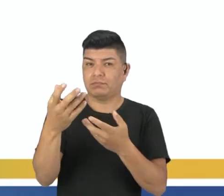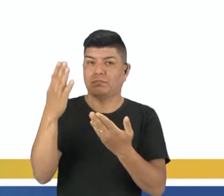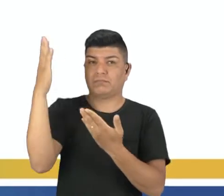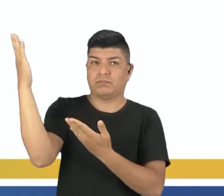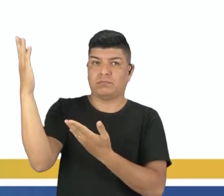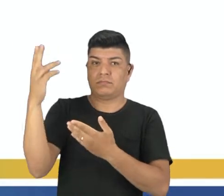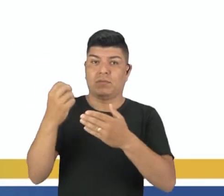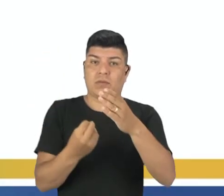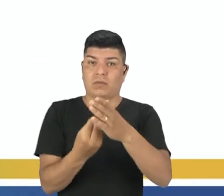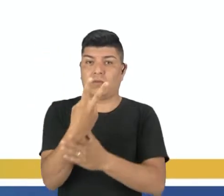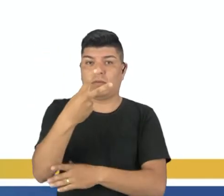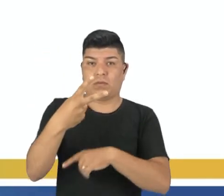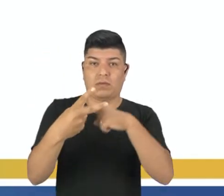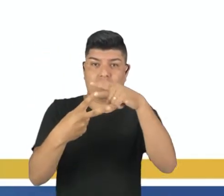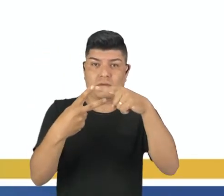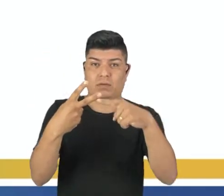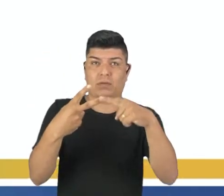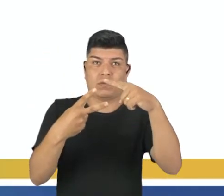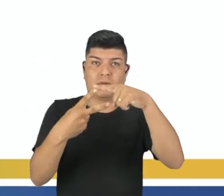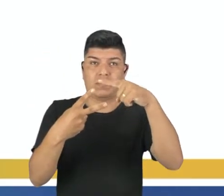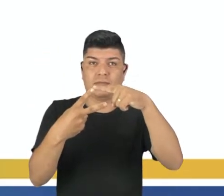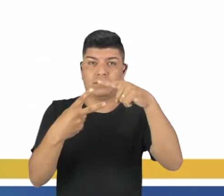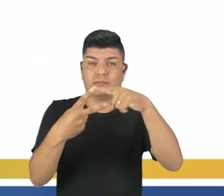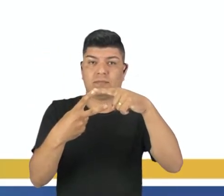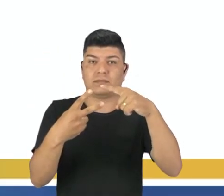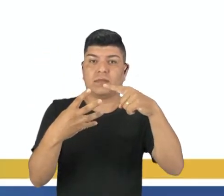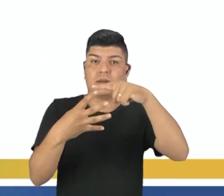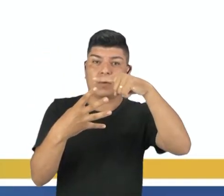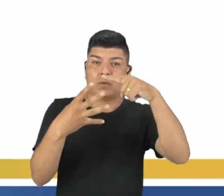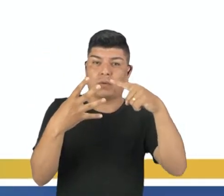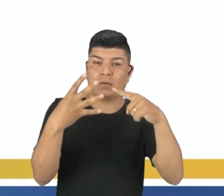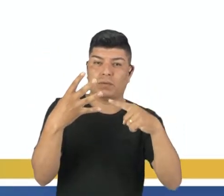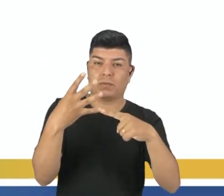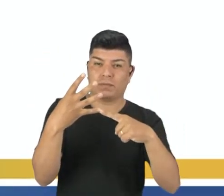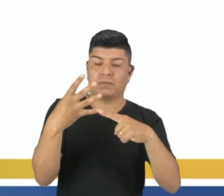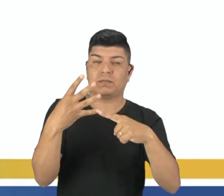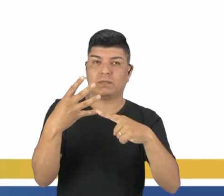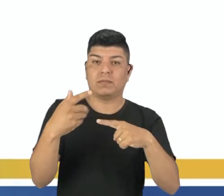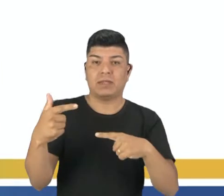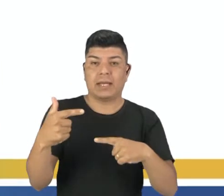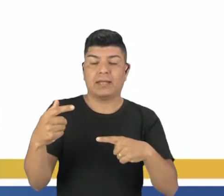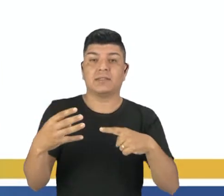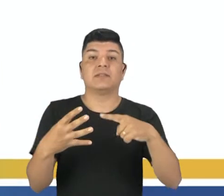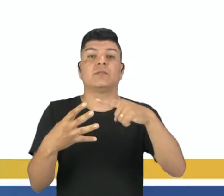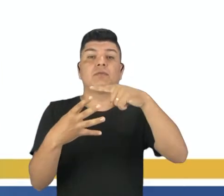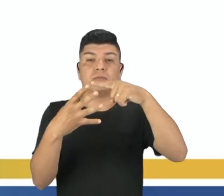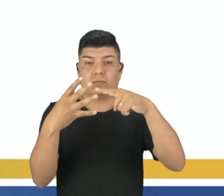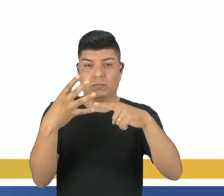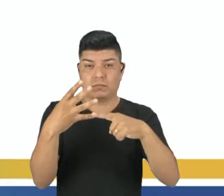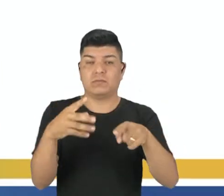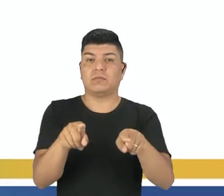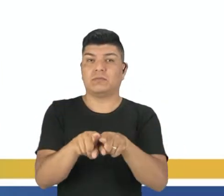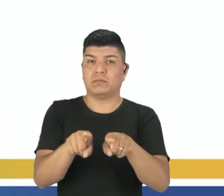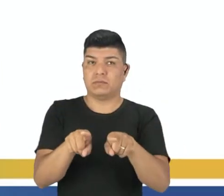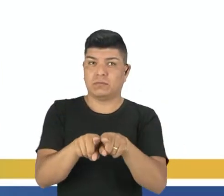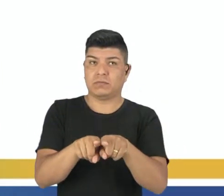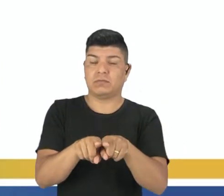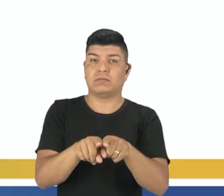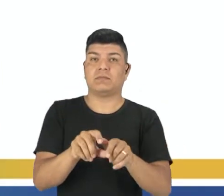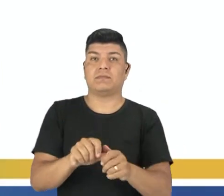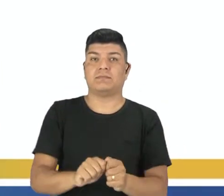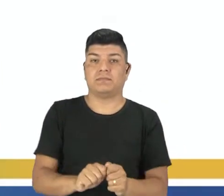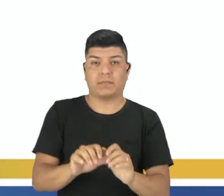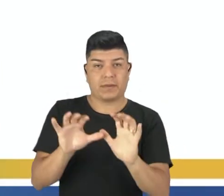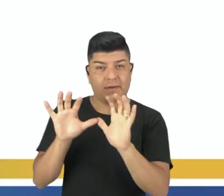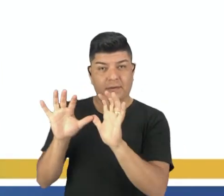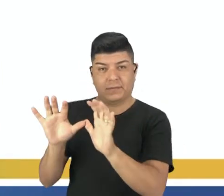formado por duas linhas né Nós temos a primeira linha e com qual o jeans e a segunda também com 4 quadradinhos